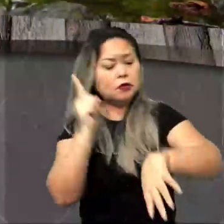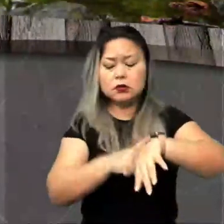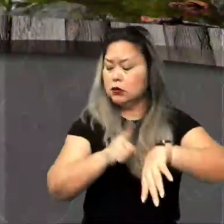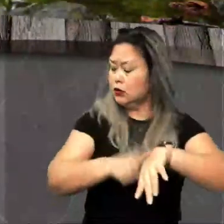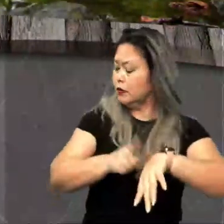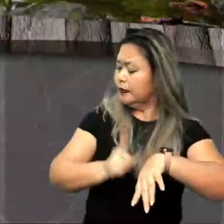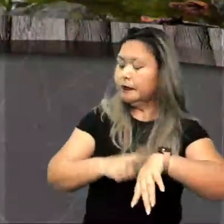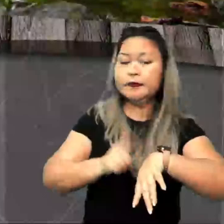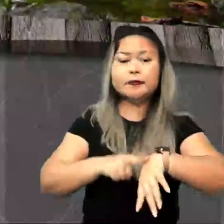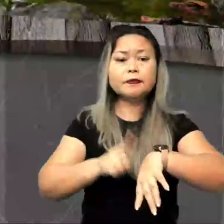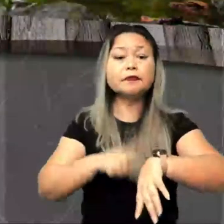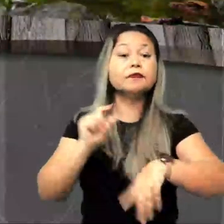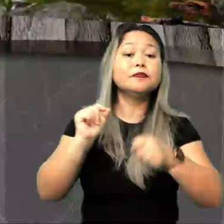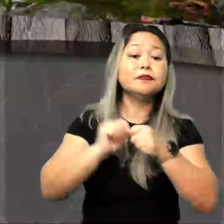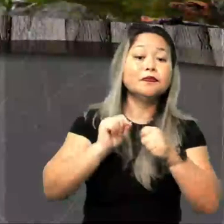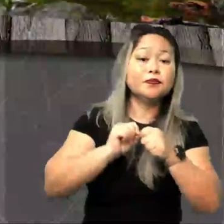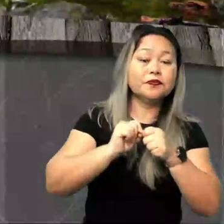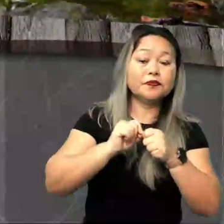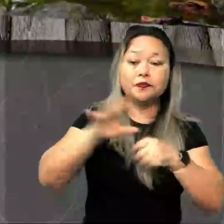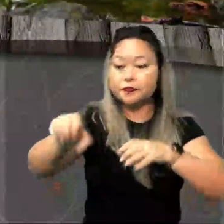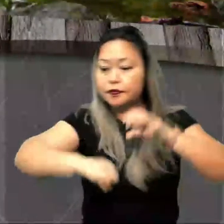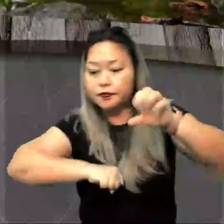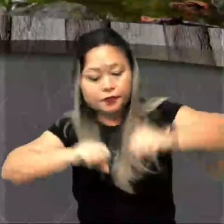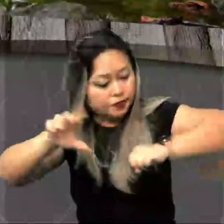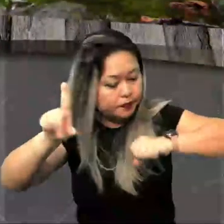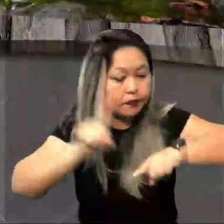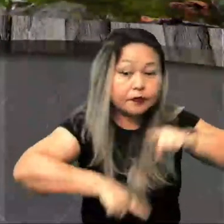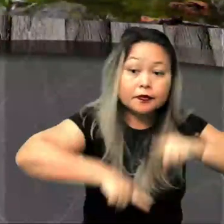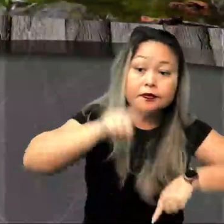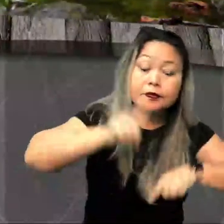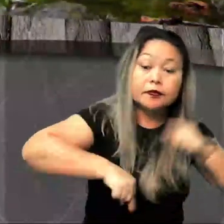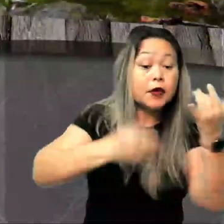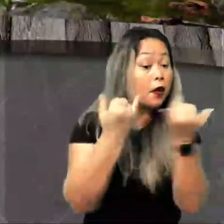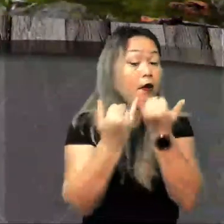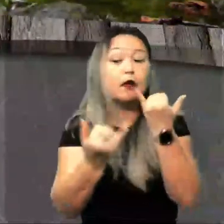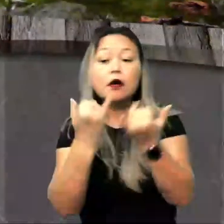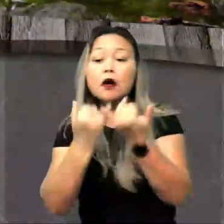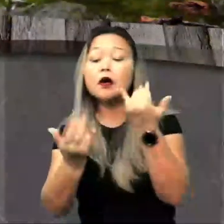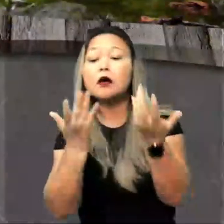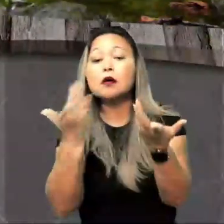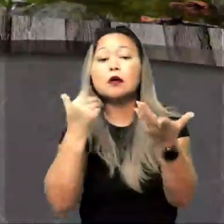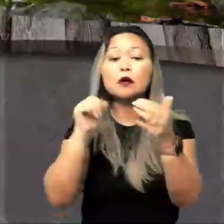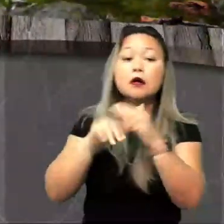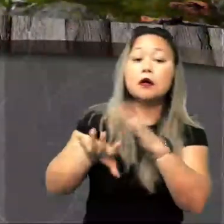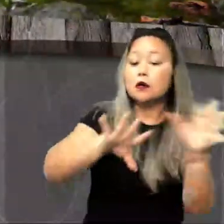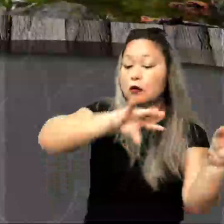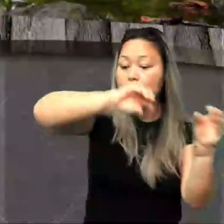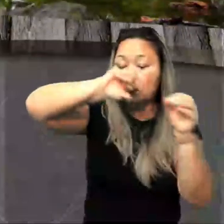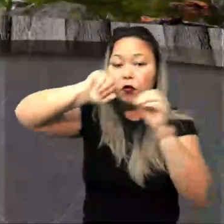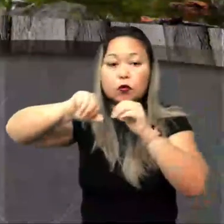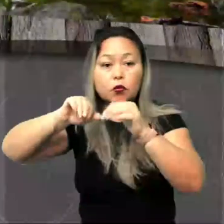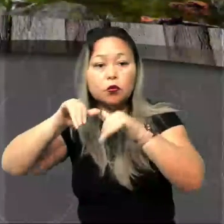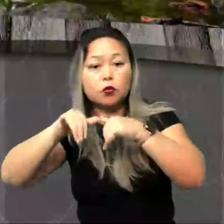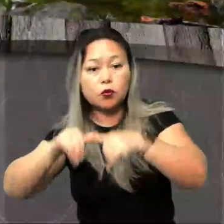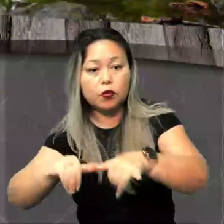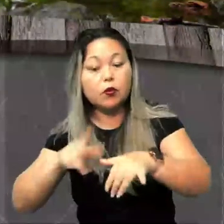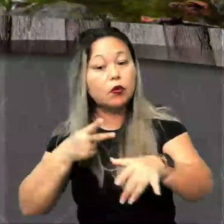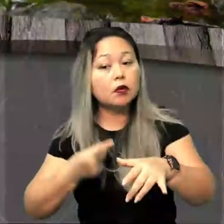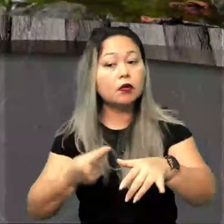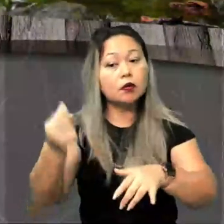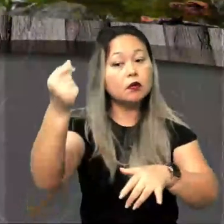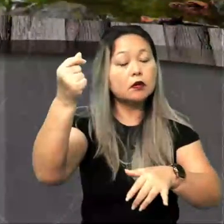tempo. Aí você vai fazer o quê? Vai pegar nas primeiras prateleiras produtos que vão ser similares àquilo que você queria e você vai